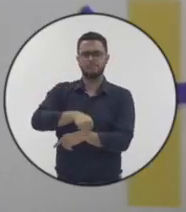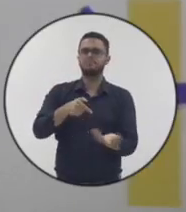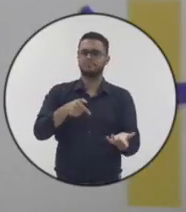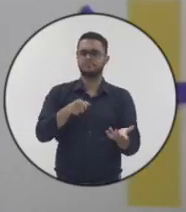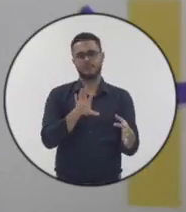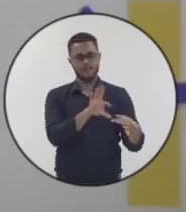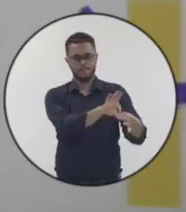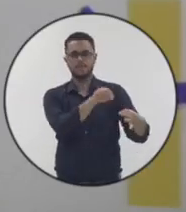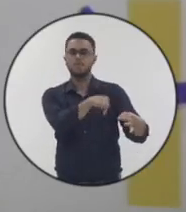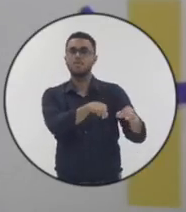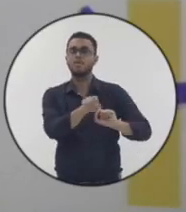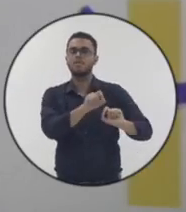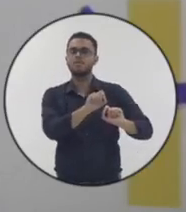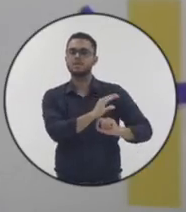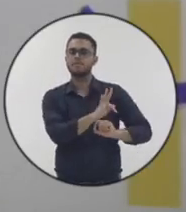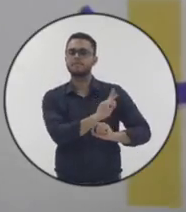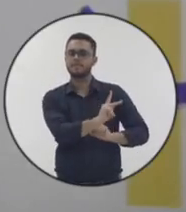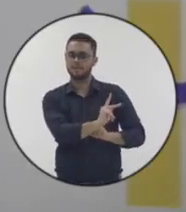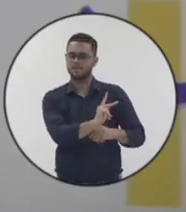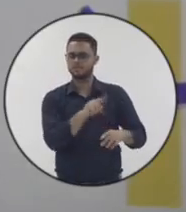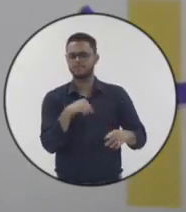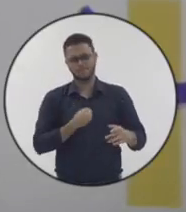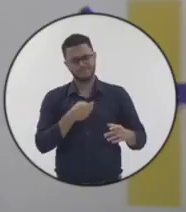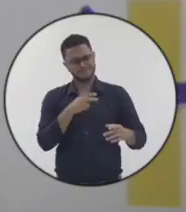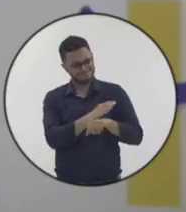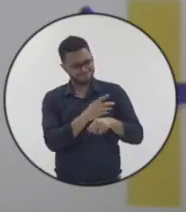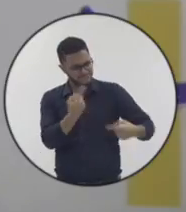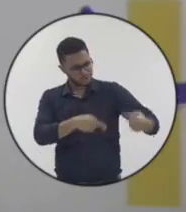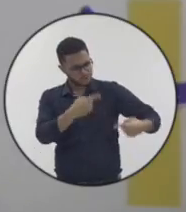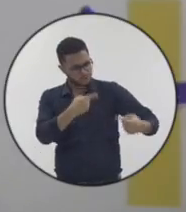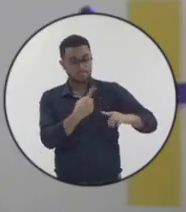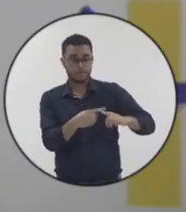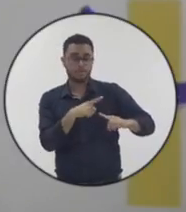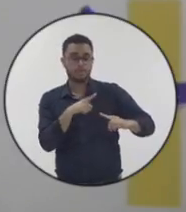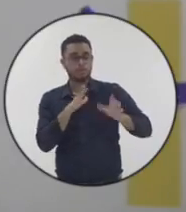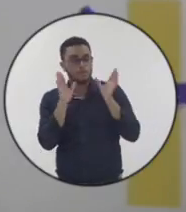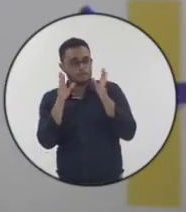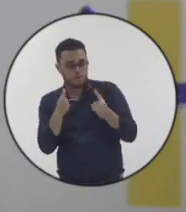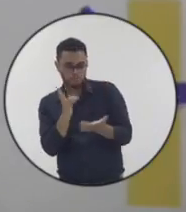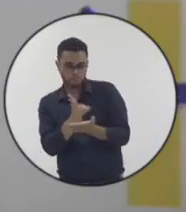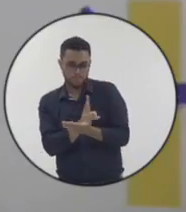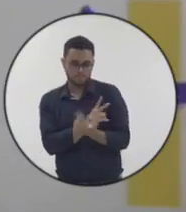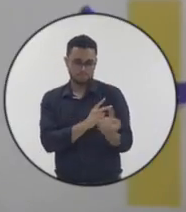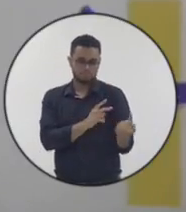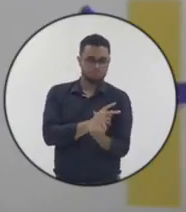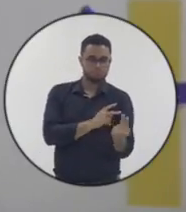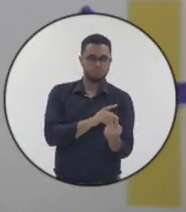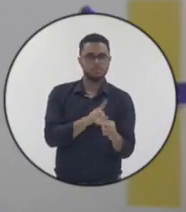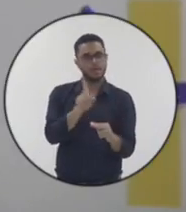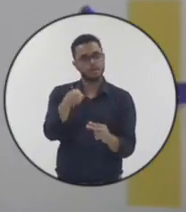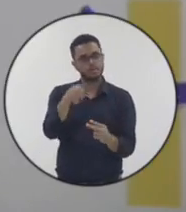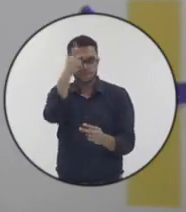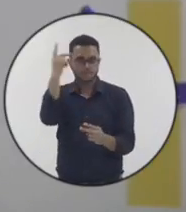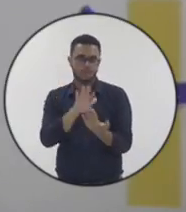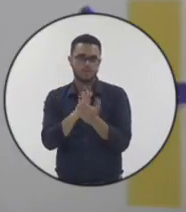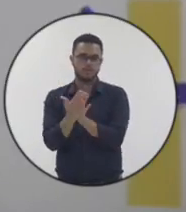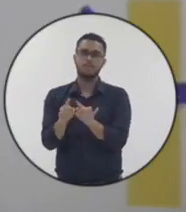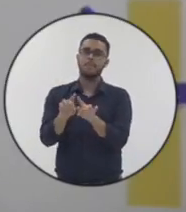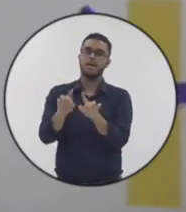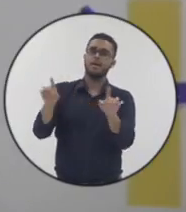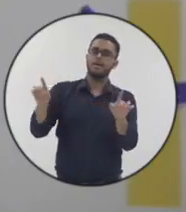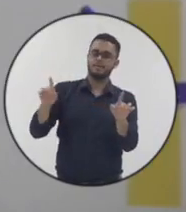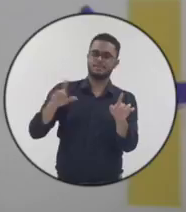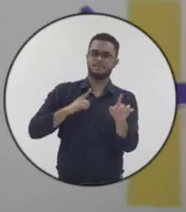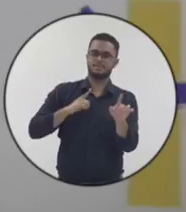de Psicologia, onde nós temos uma pauta em comum, que é a pauta das pessoas trans, mas nós temos um